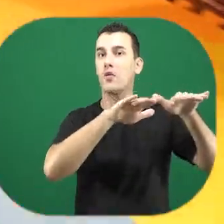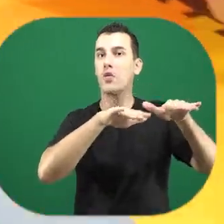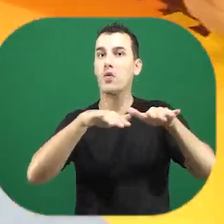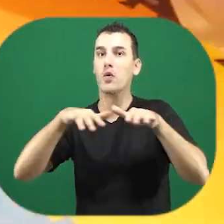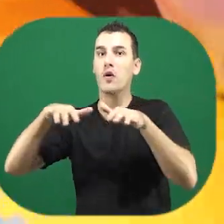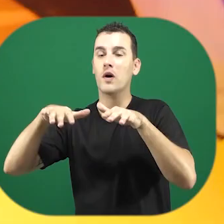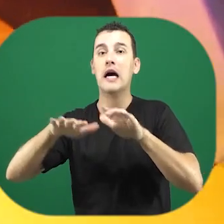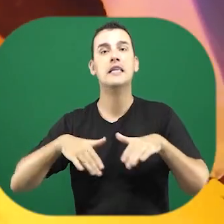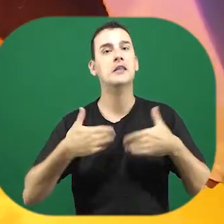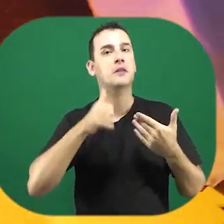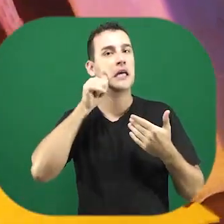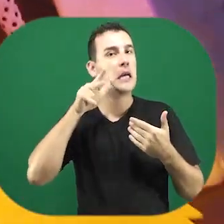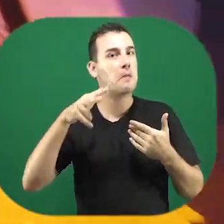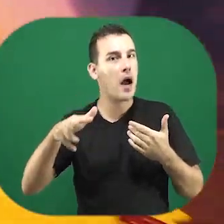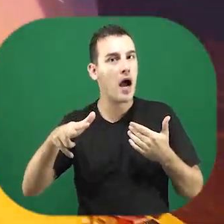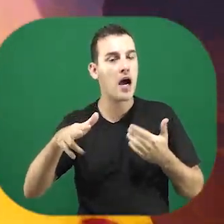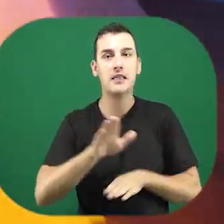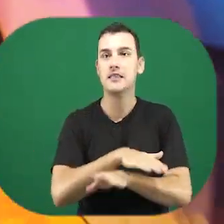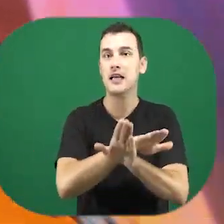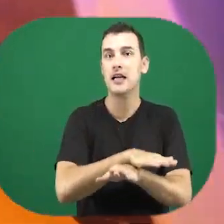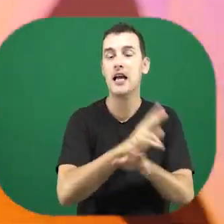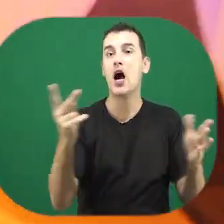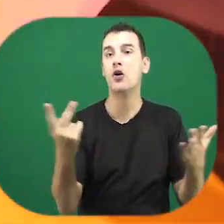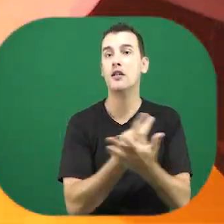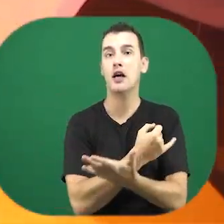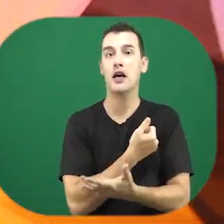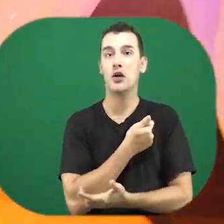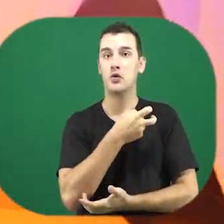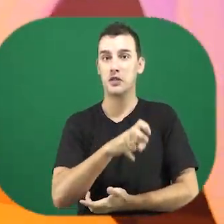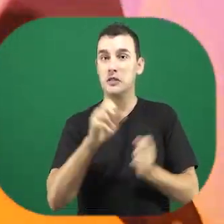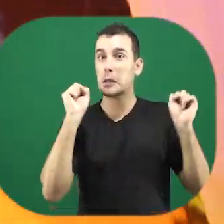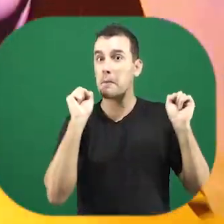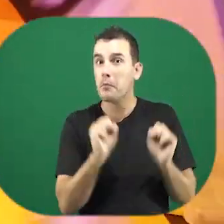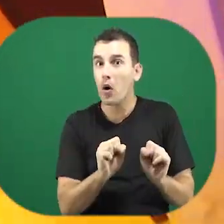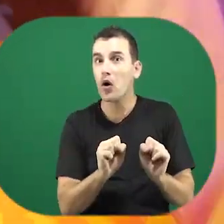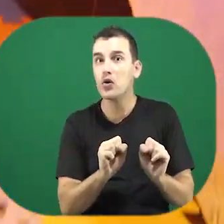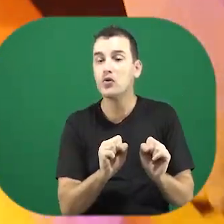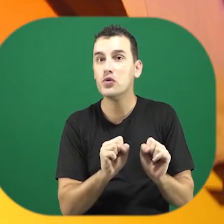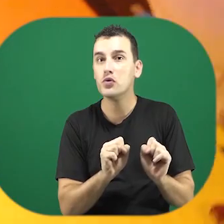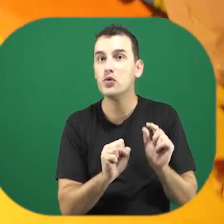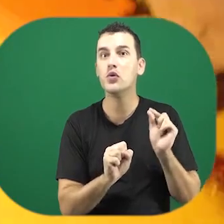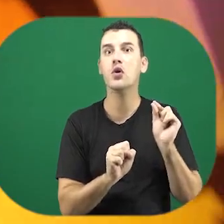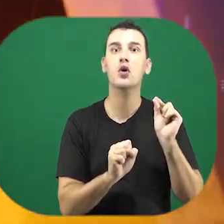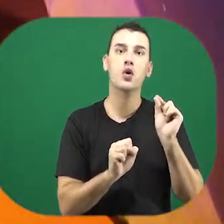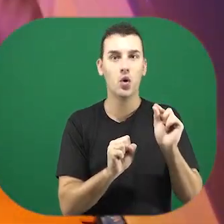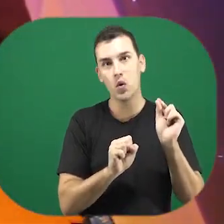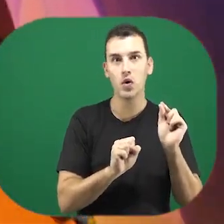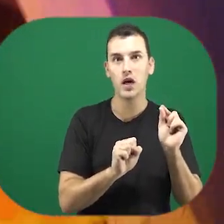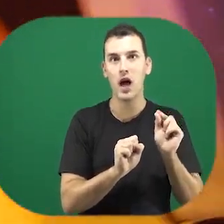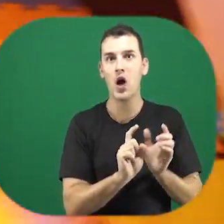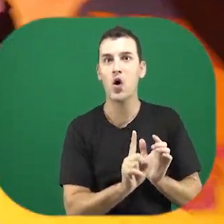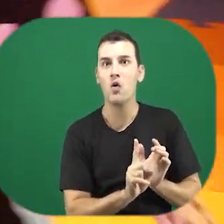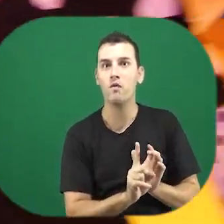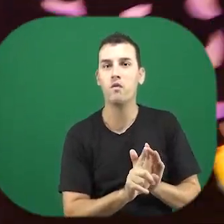As irmãs da sereia, quando completavam 15 anos, tinham autorização para subir à